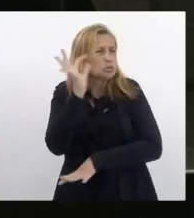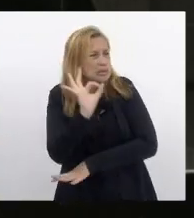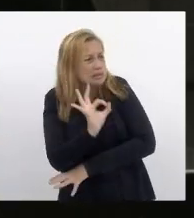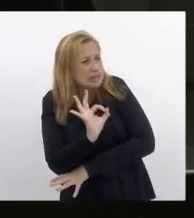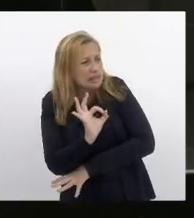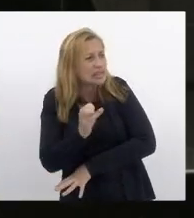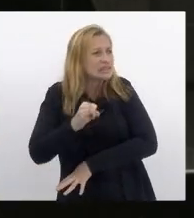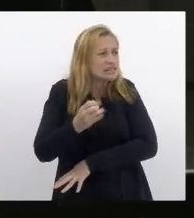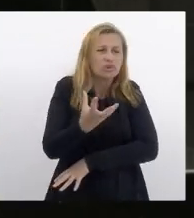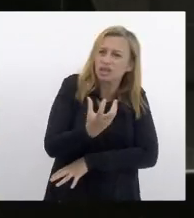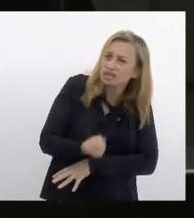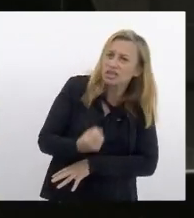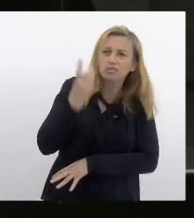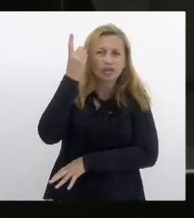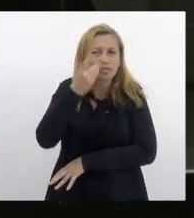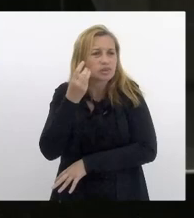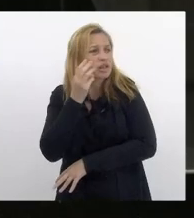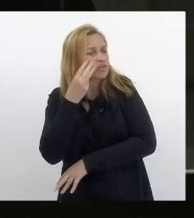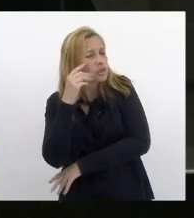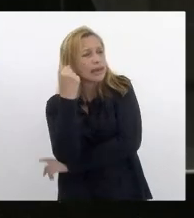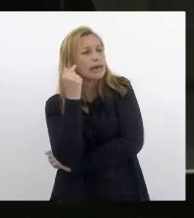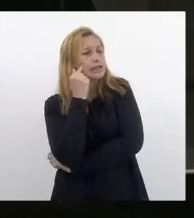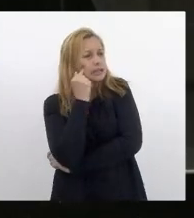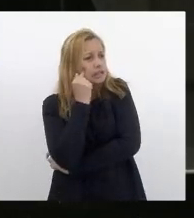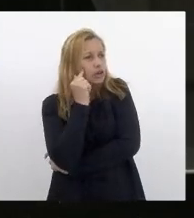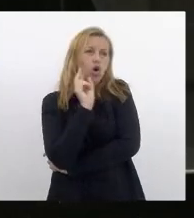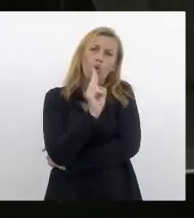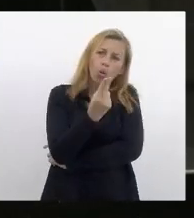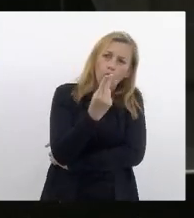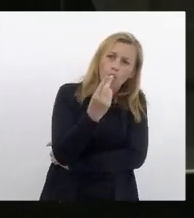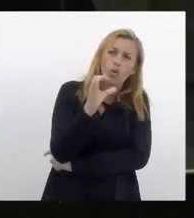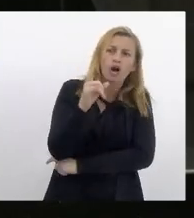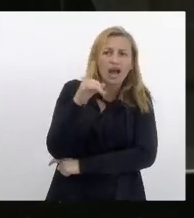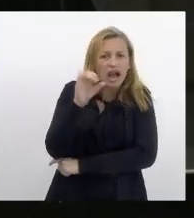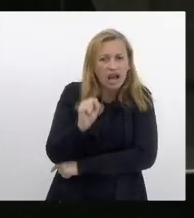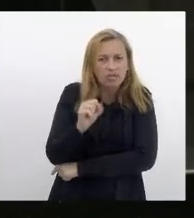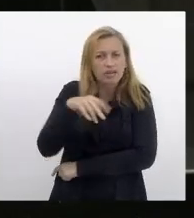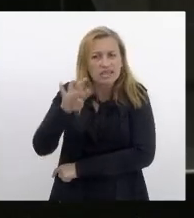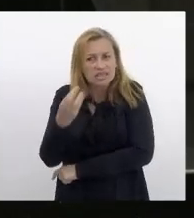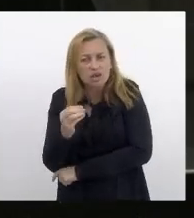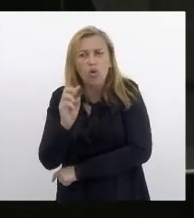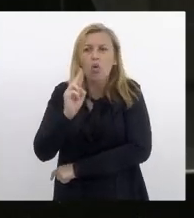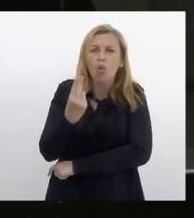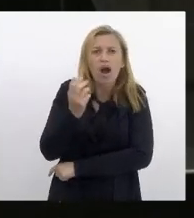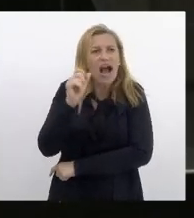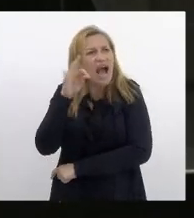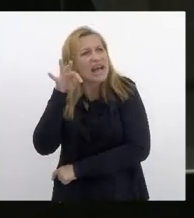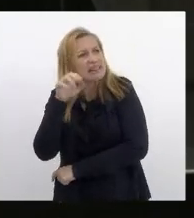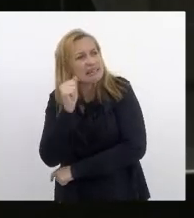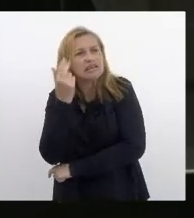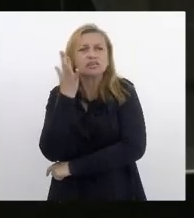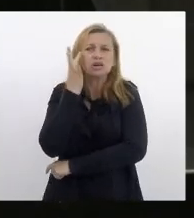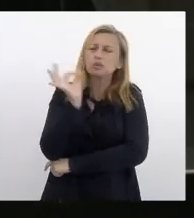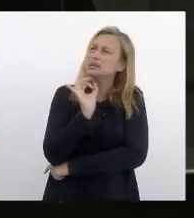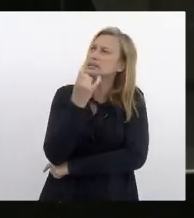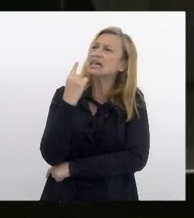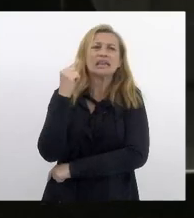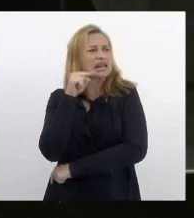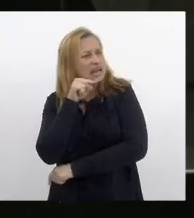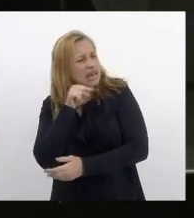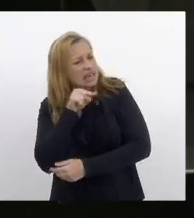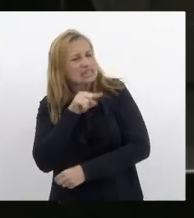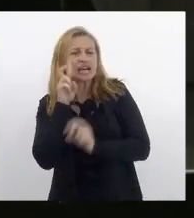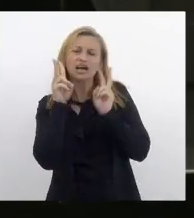se recebo o deputado Valdeque Carneiro, o deputado Carlos Macedo, o deputado Átila Nunes. Esta